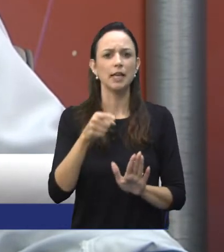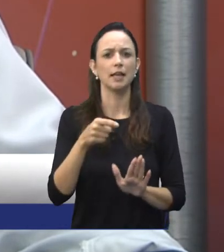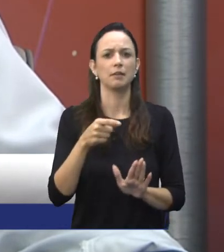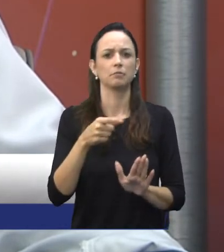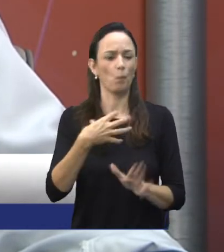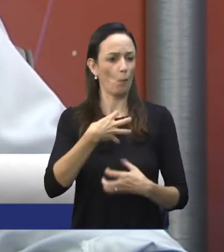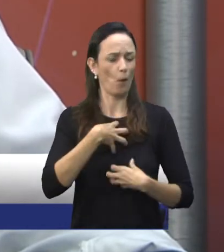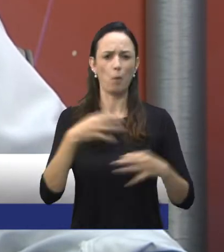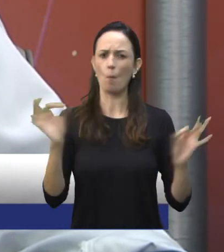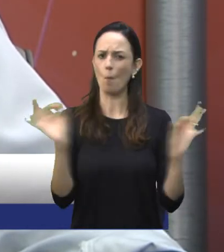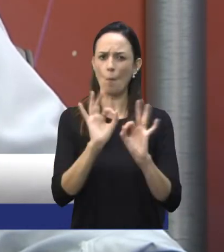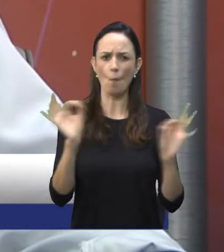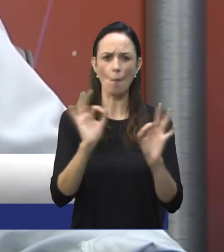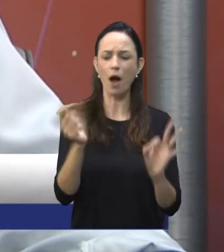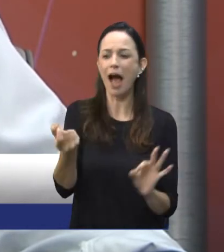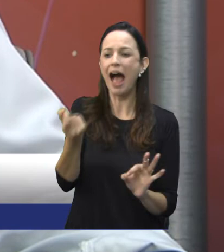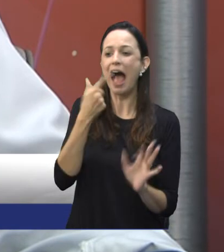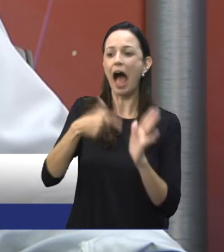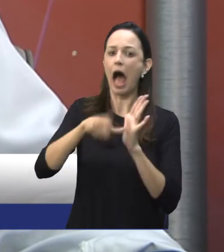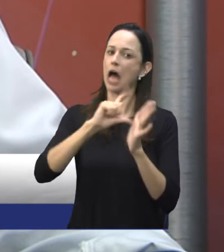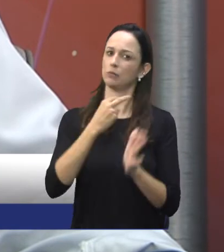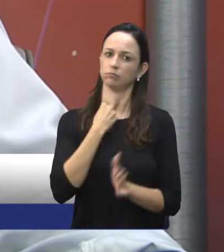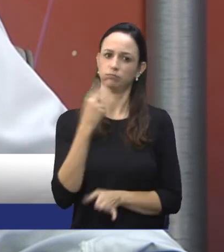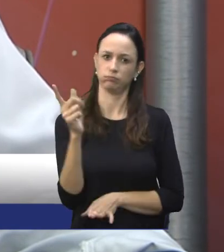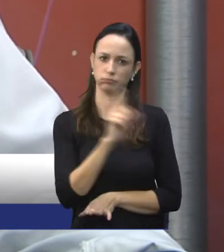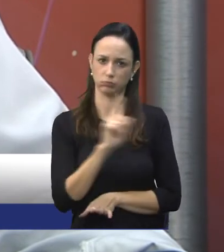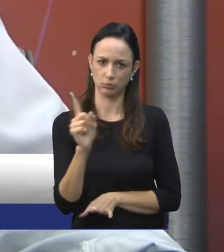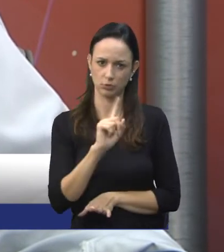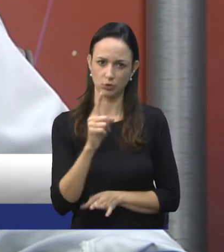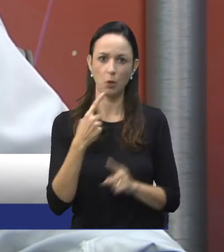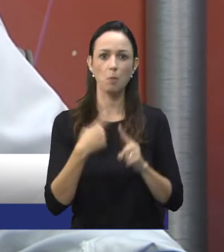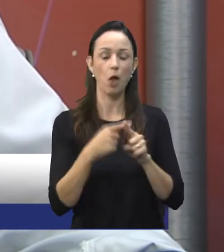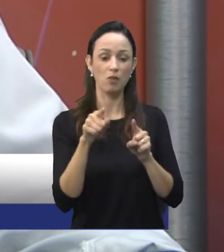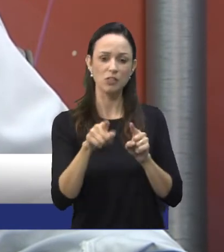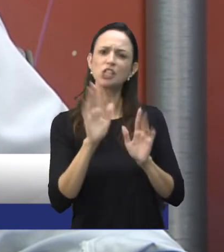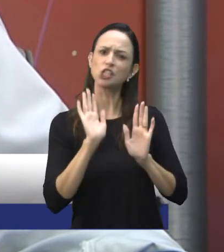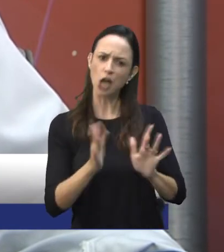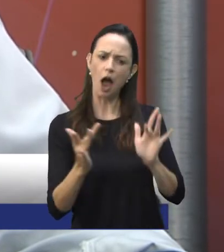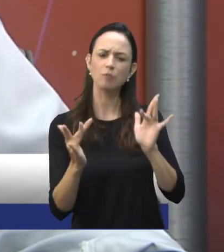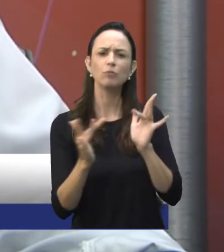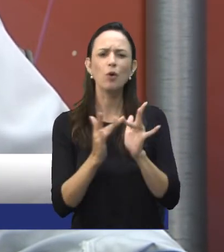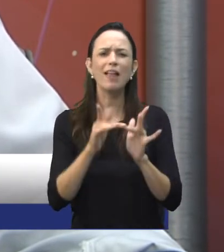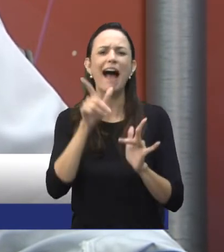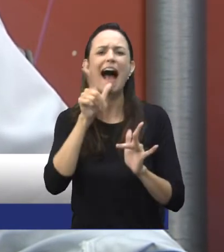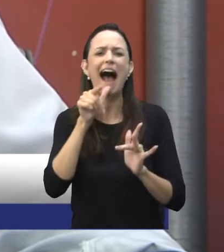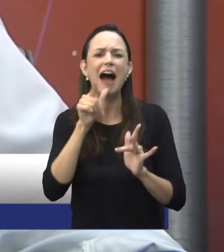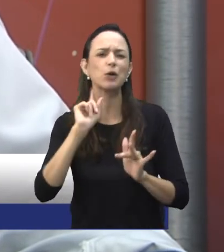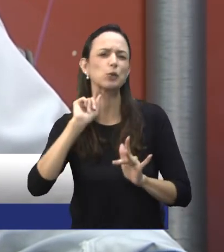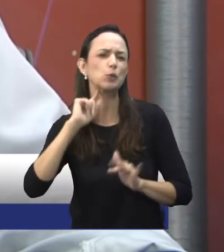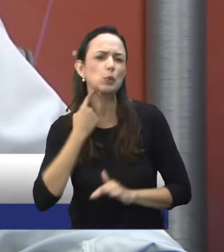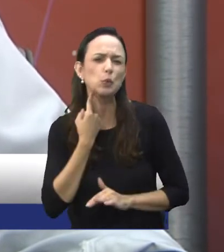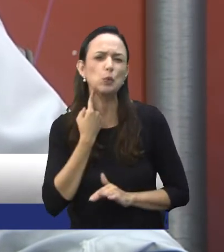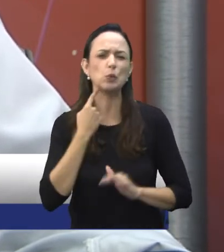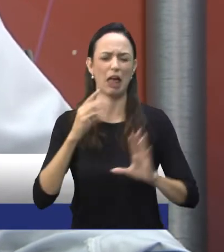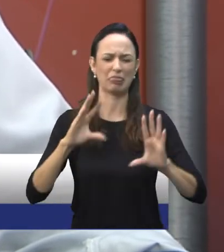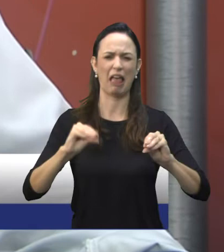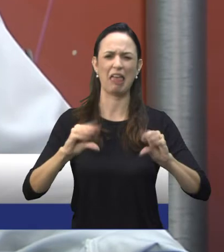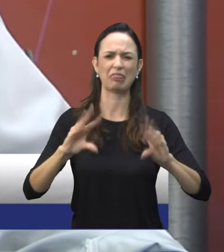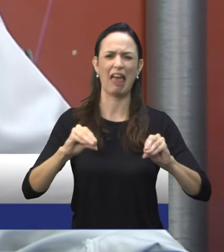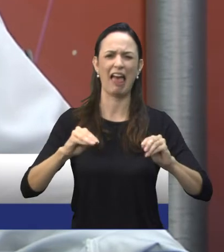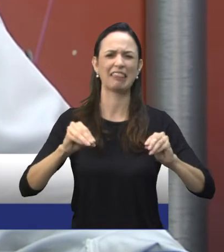a leptospirose. O contato com a água contaminada, o contato com lama, água de